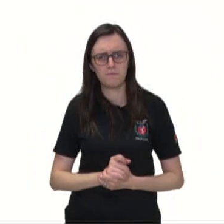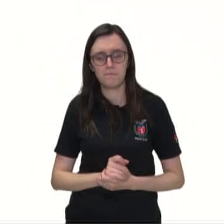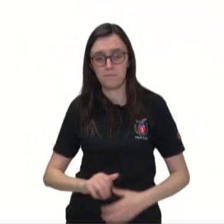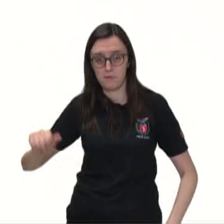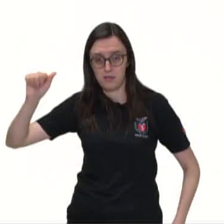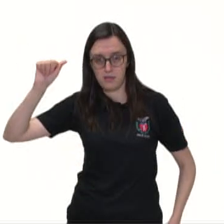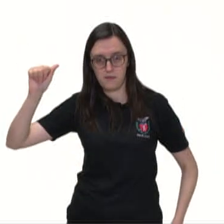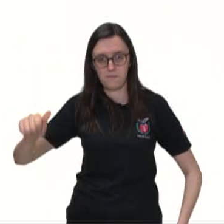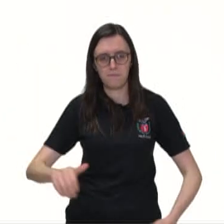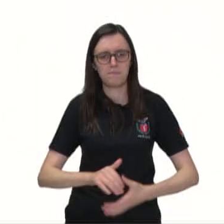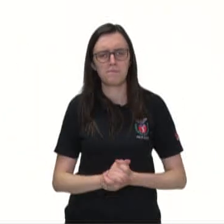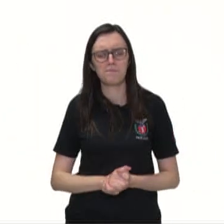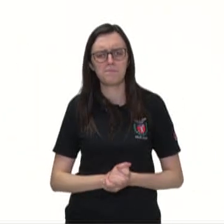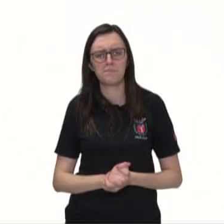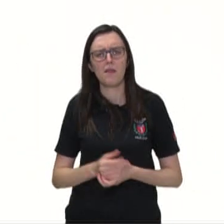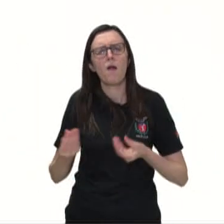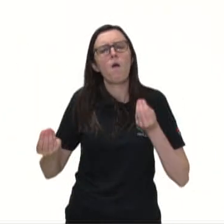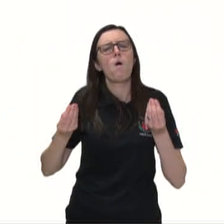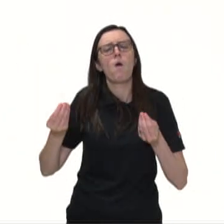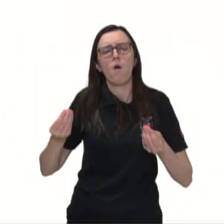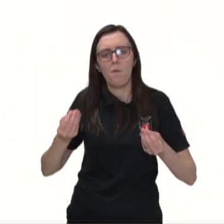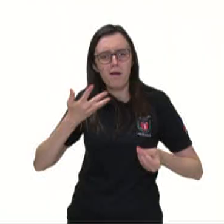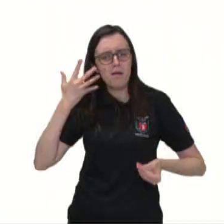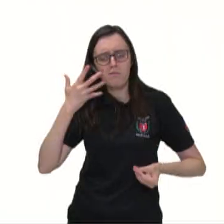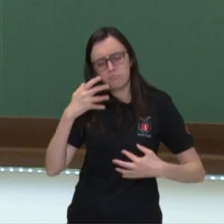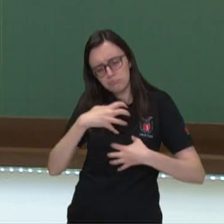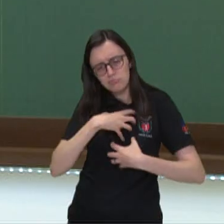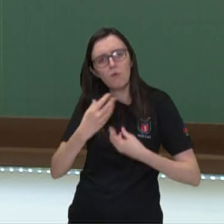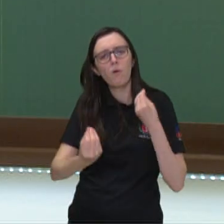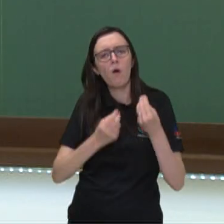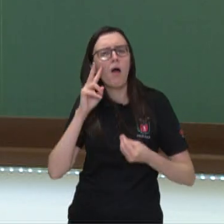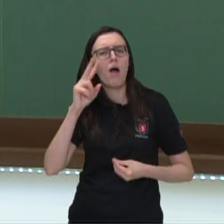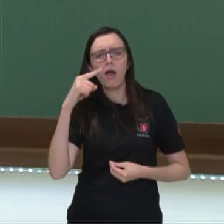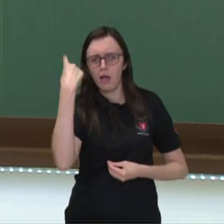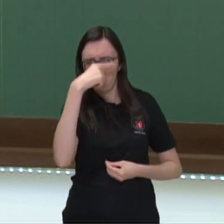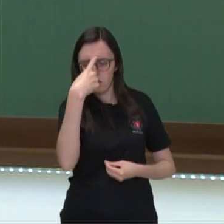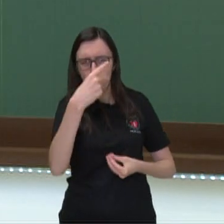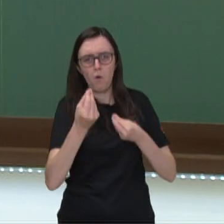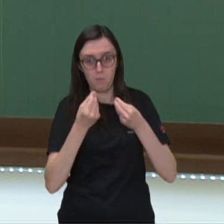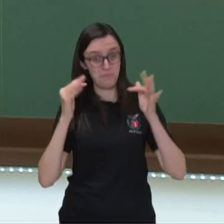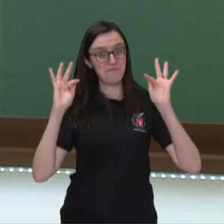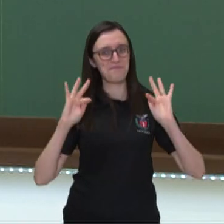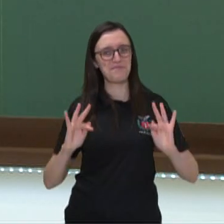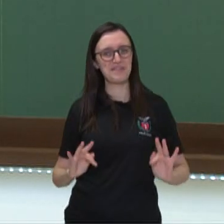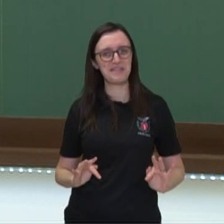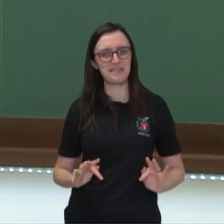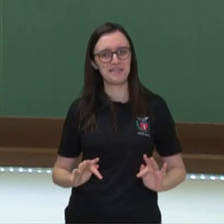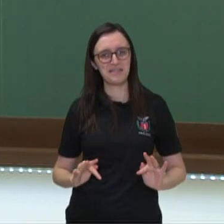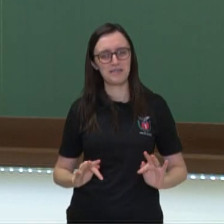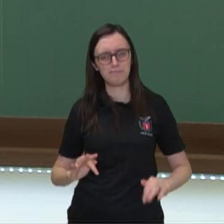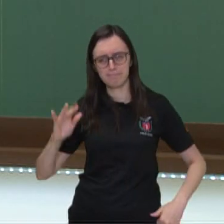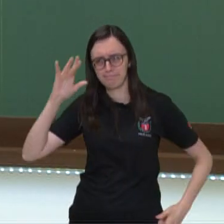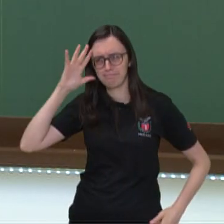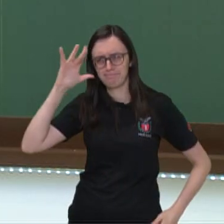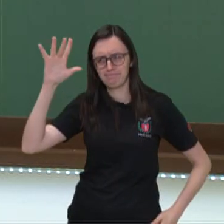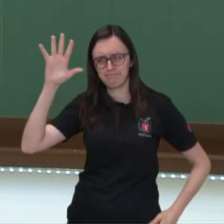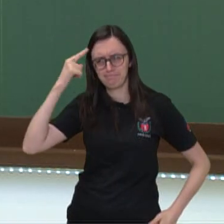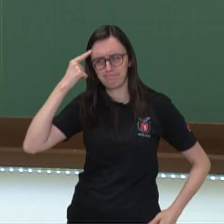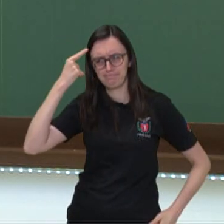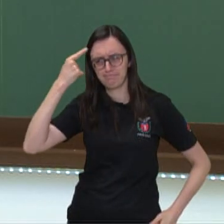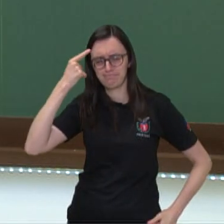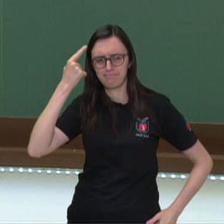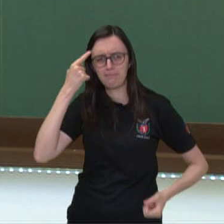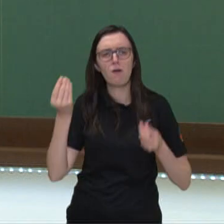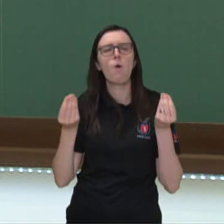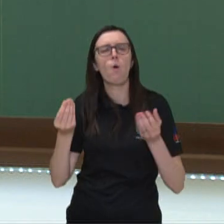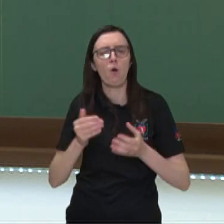A. Como o Garfield está se sentindo? Olha a carinha dele. Ele está feliz? Ele está pensativo? Como